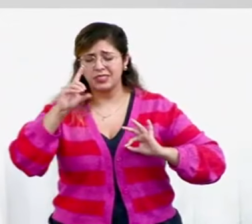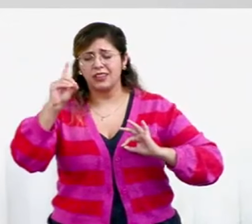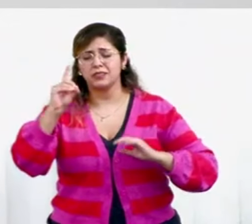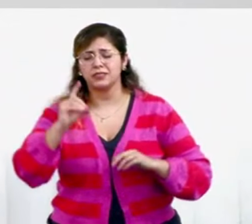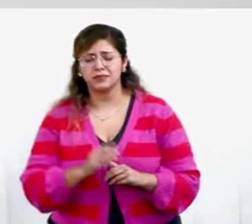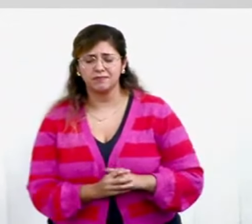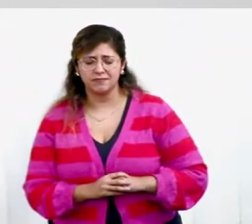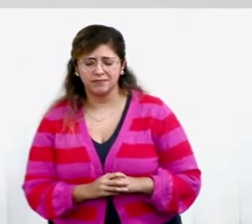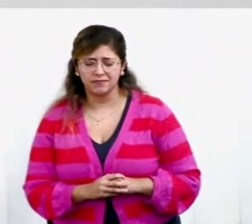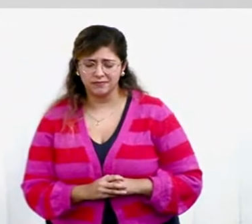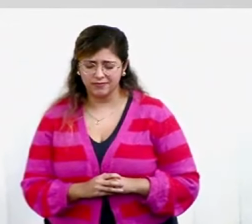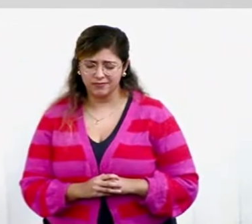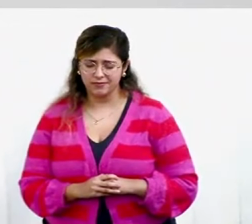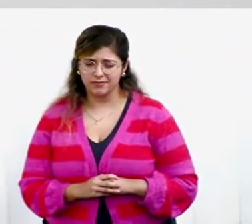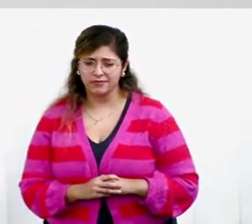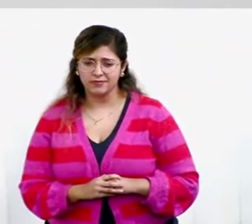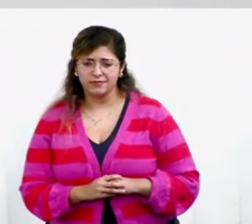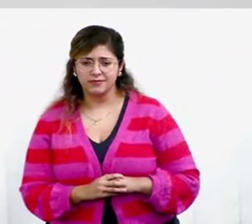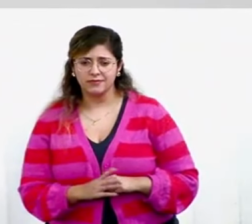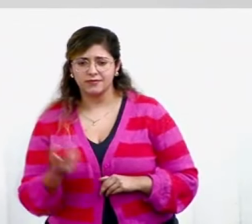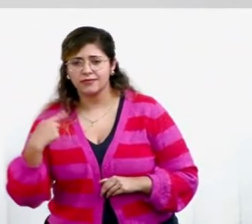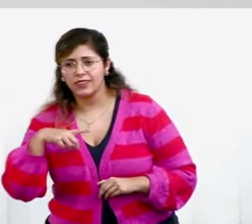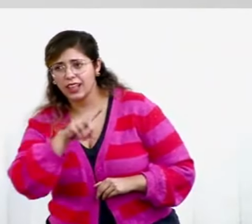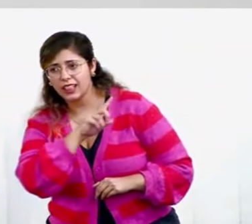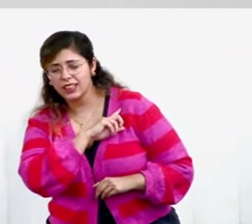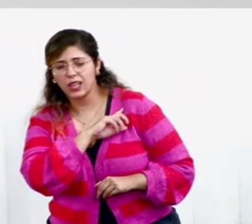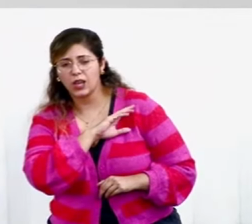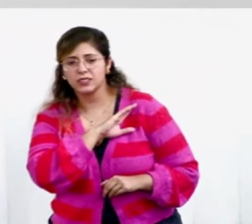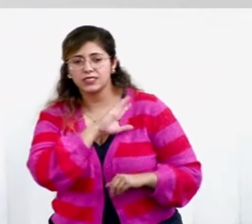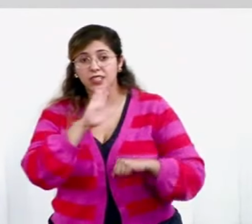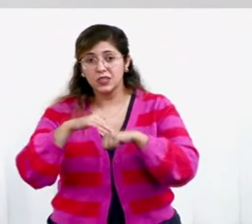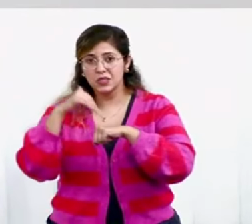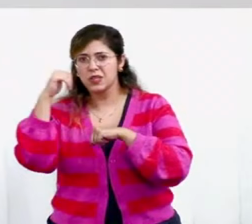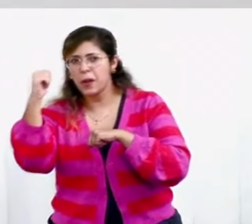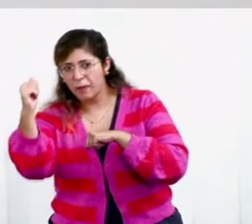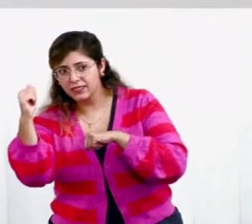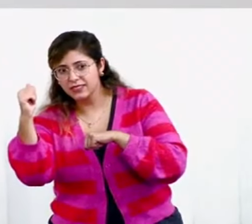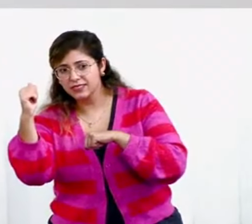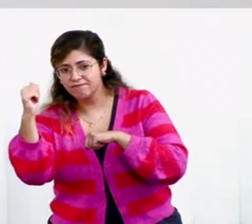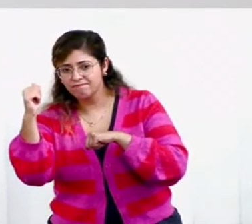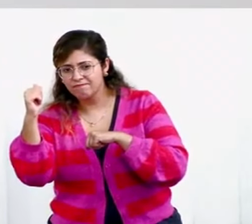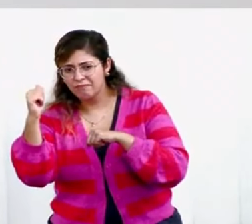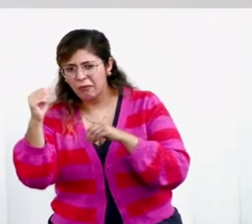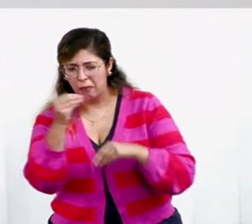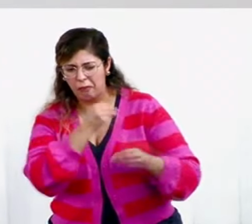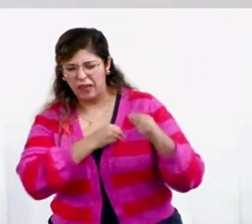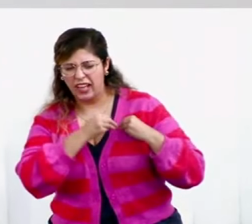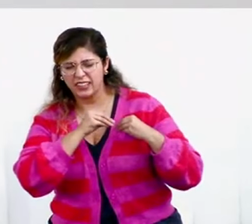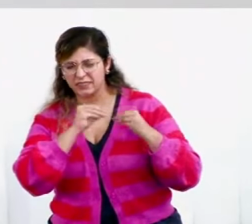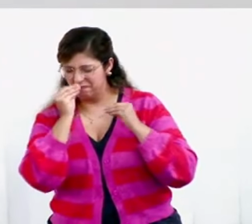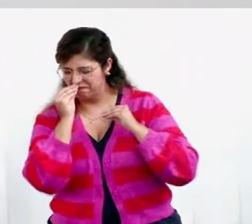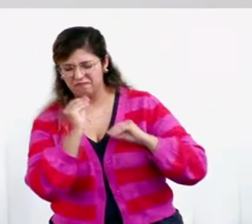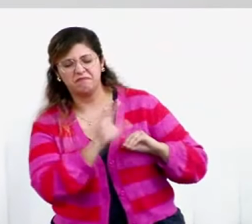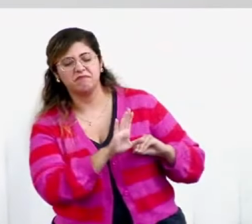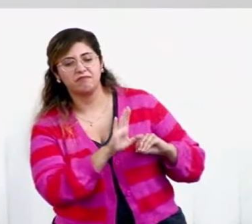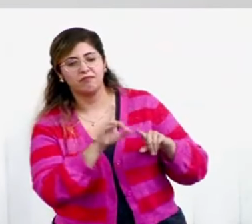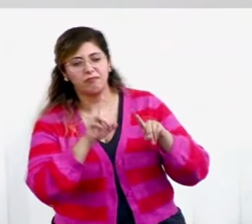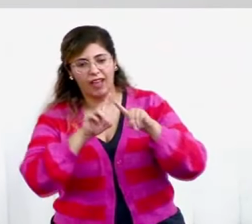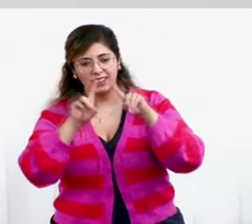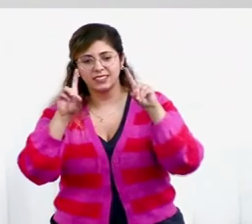chamados para compactuar com o pecado. Fomos chamados para viver em santidade.